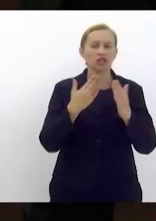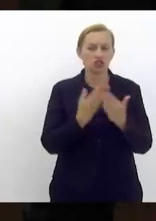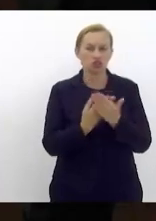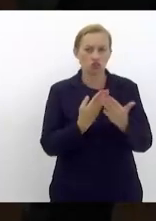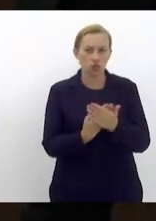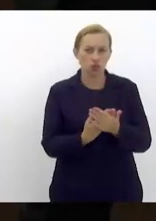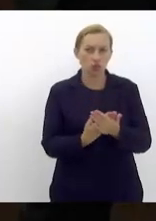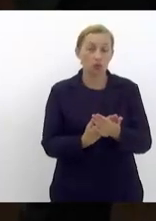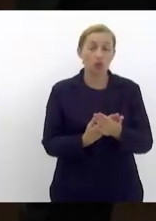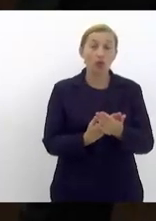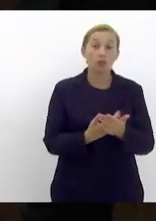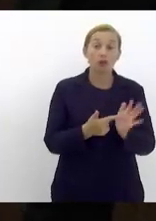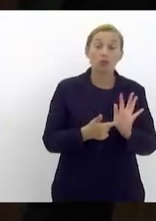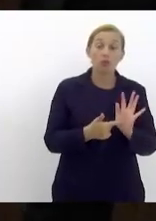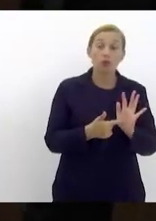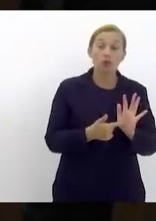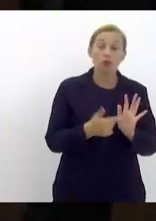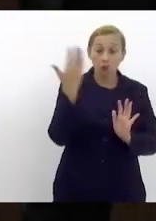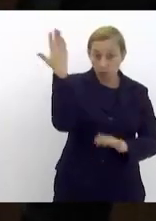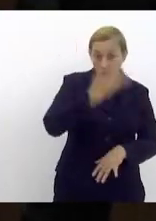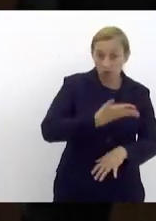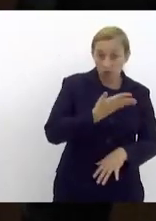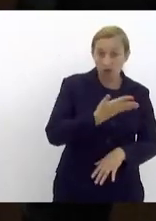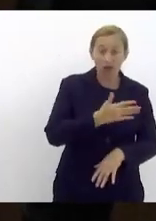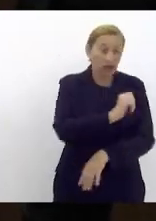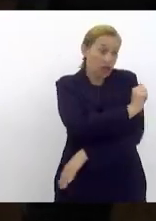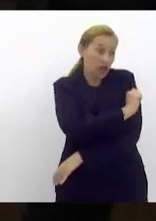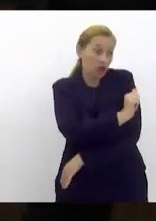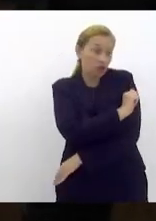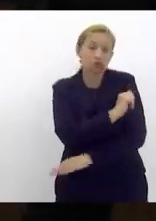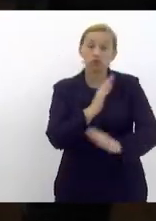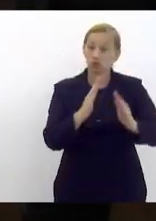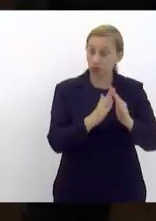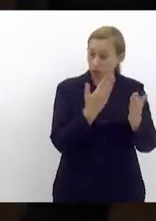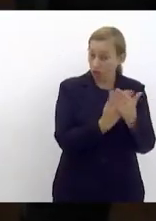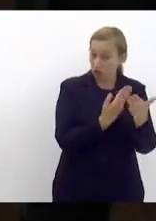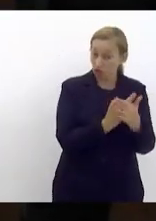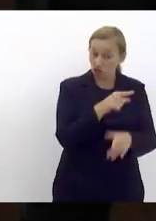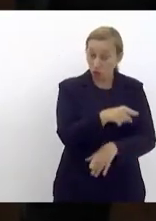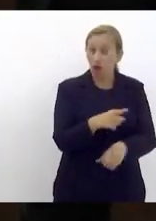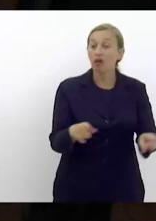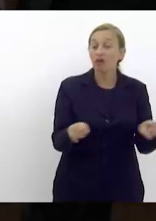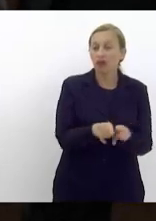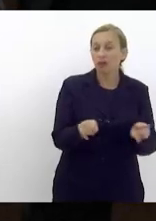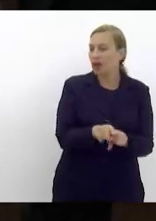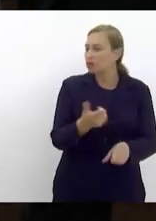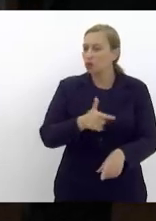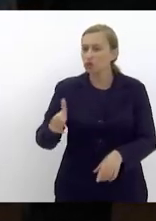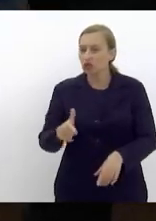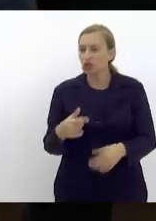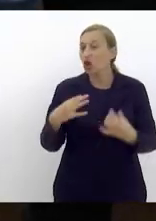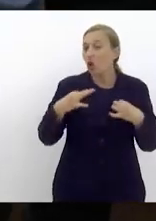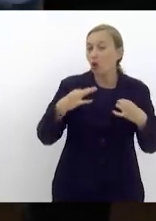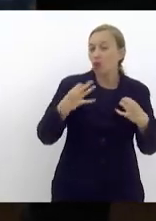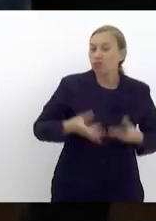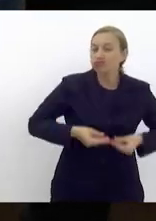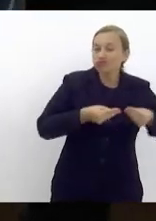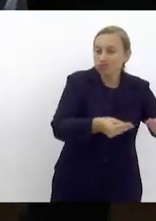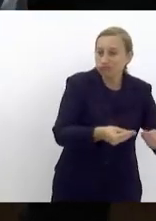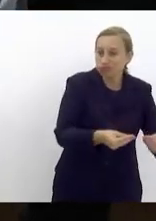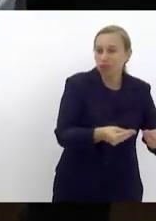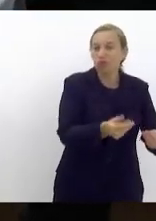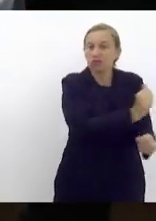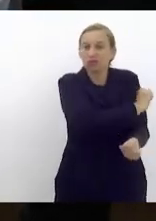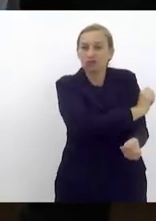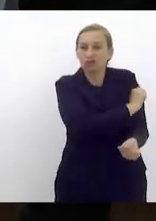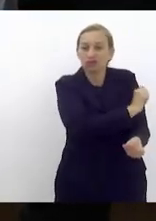para a identificação e para a segurança dos nossos alunos, como também, quando não se tem o uniforme entregue para os nossos alunos, as famílias